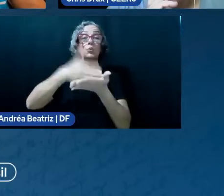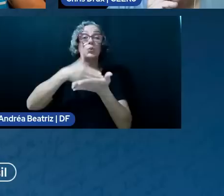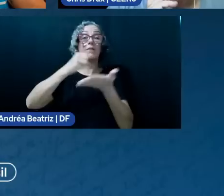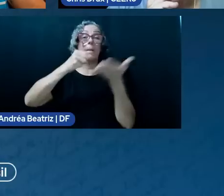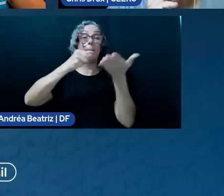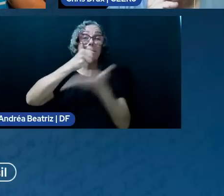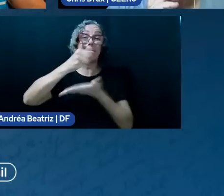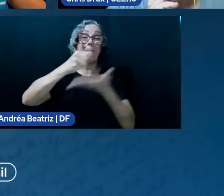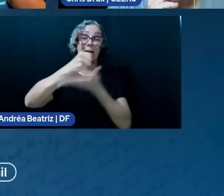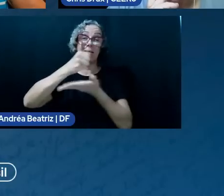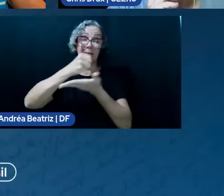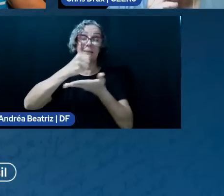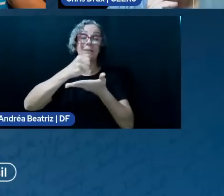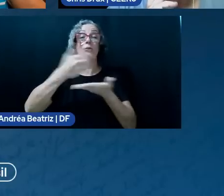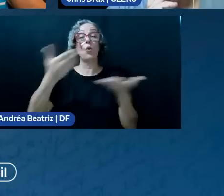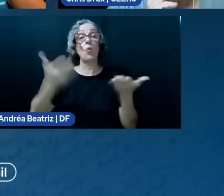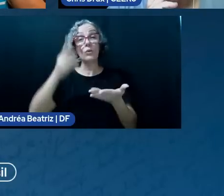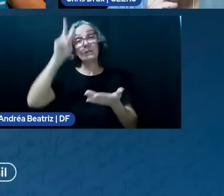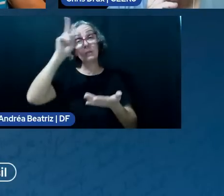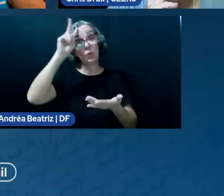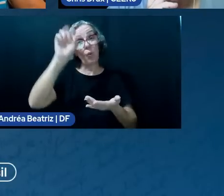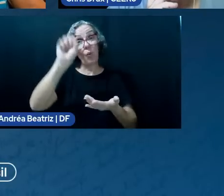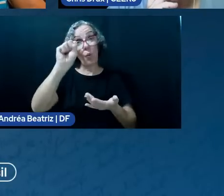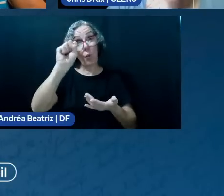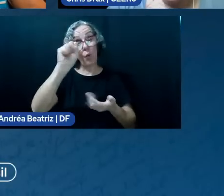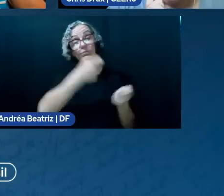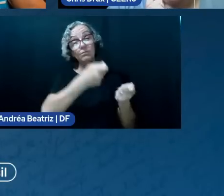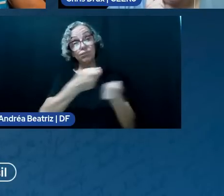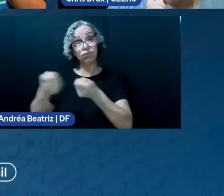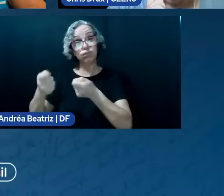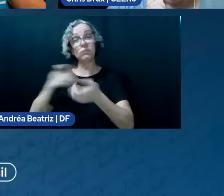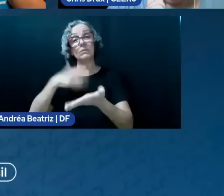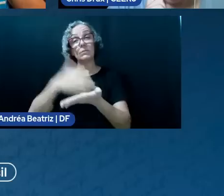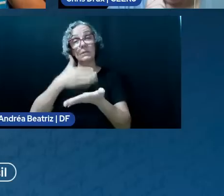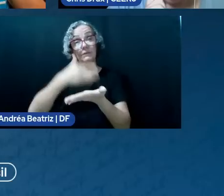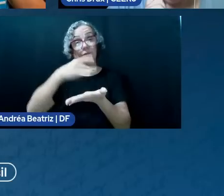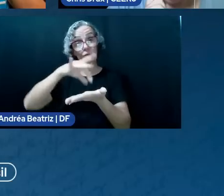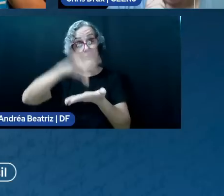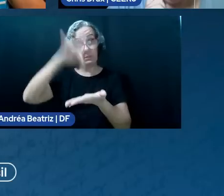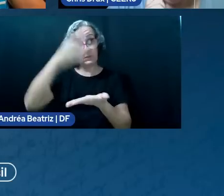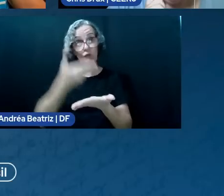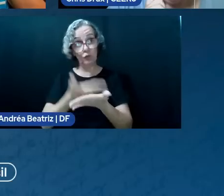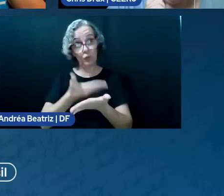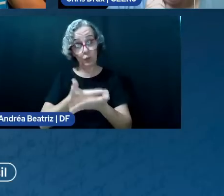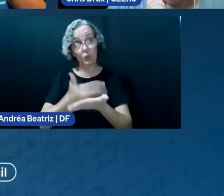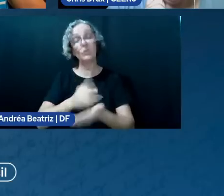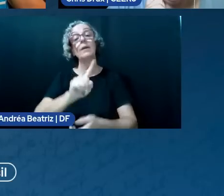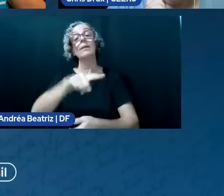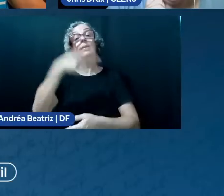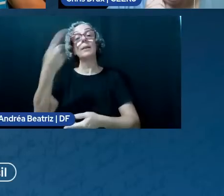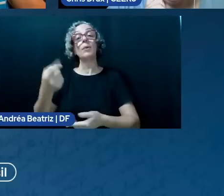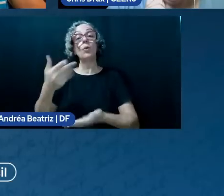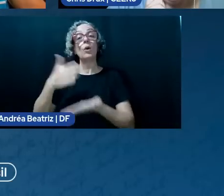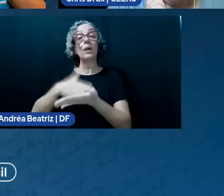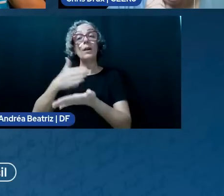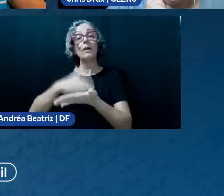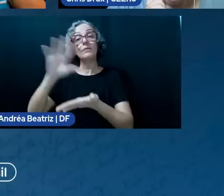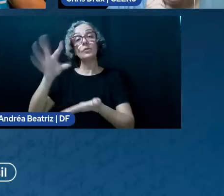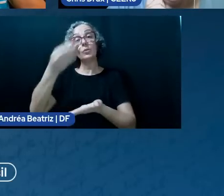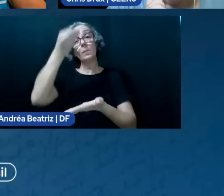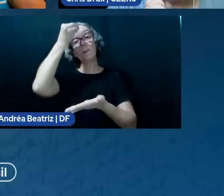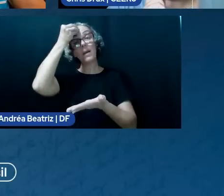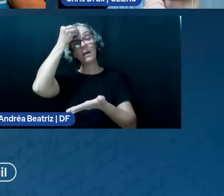de hoje, na segunda-feira, às 20 horas, Estudando o Livro dos Espíritos. No Livro dos Médiuns, Estudando o Livro dos